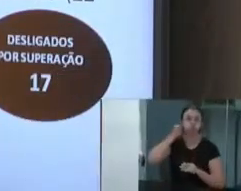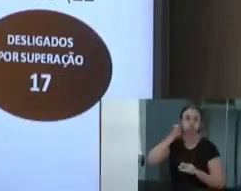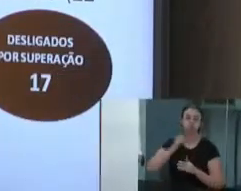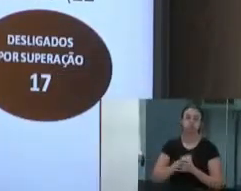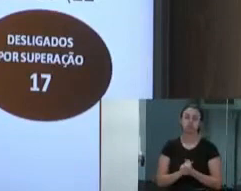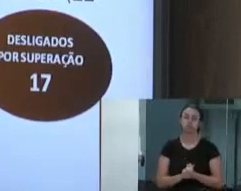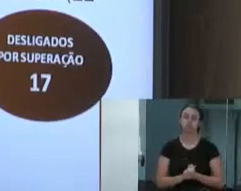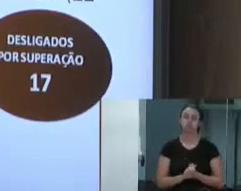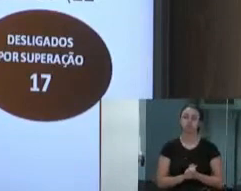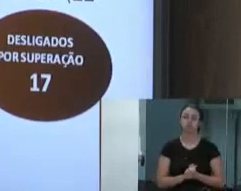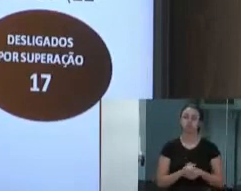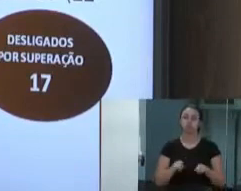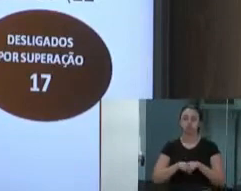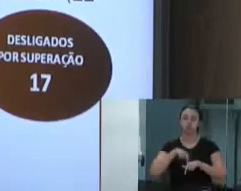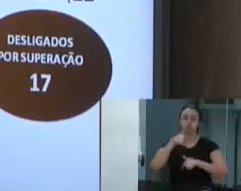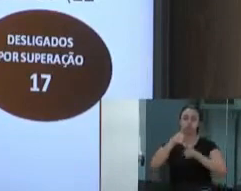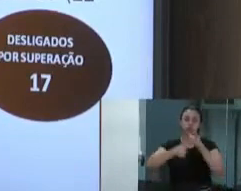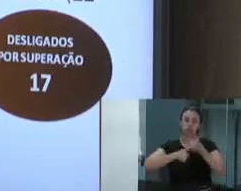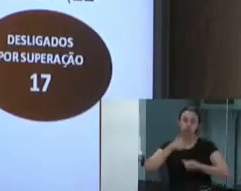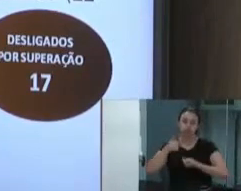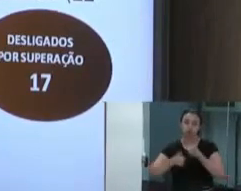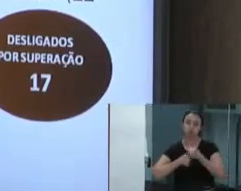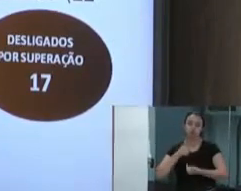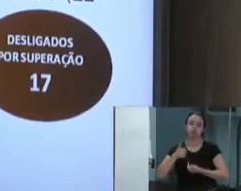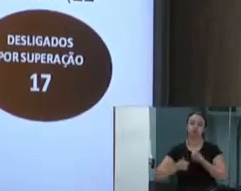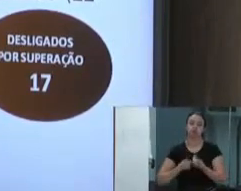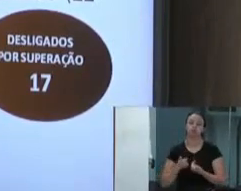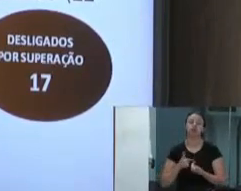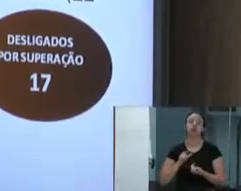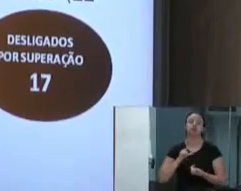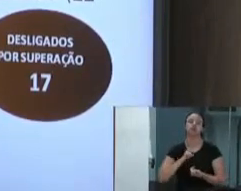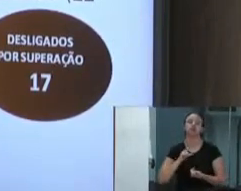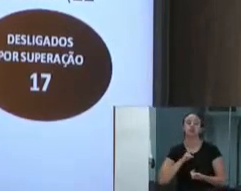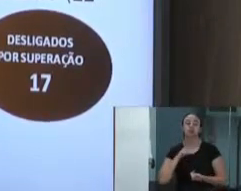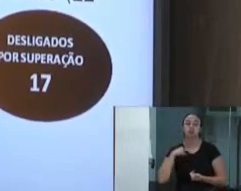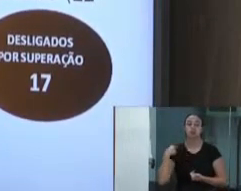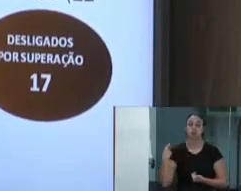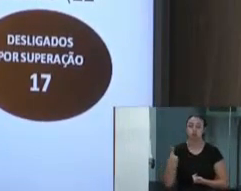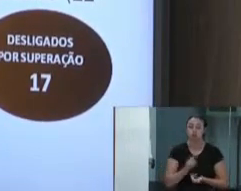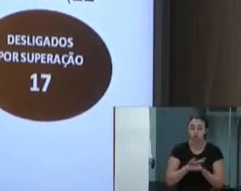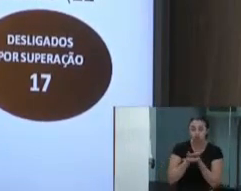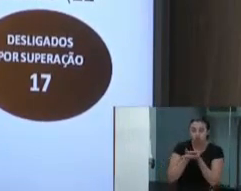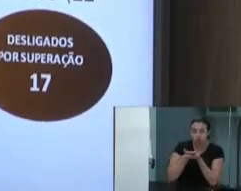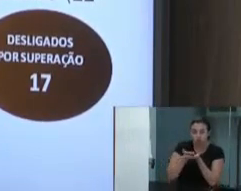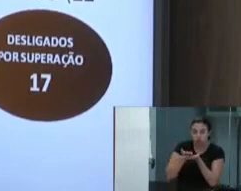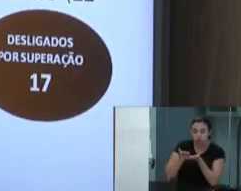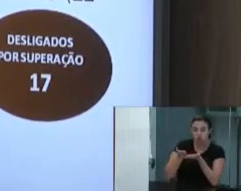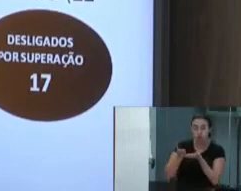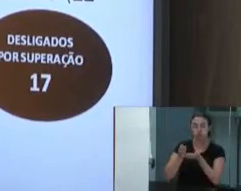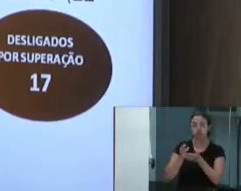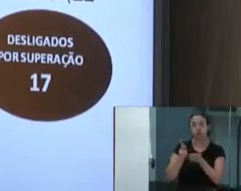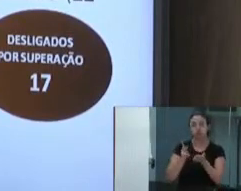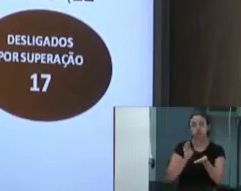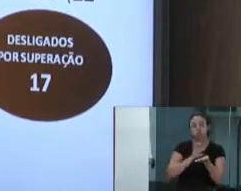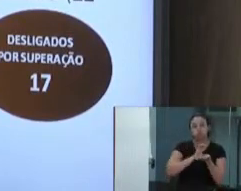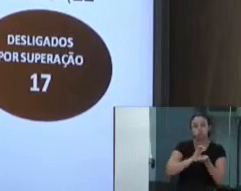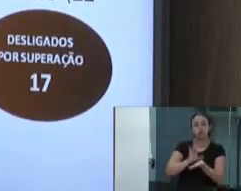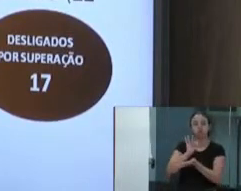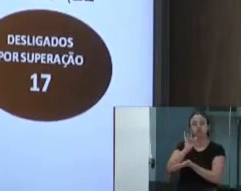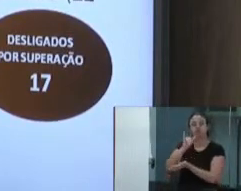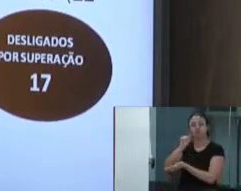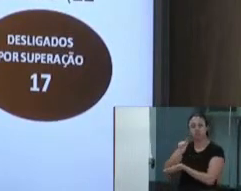acolhedora, né, também foi um serviço implantado, que foi financiado por essa gestão, foi iniciado antes com recurso do FIA,